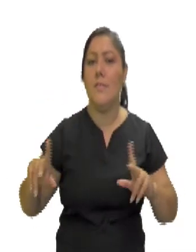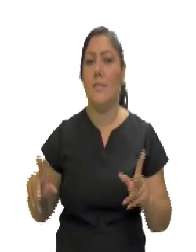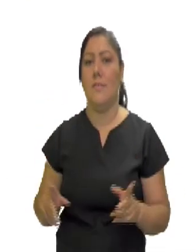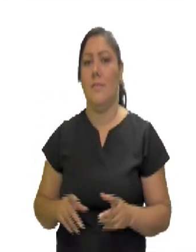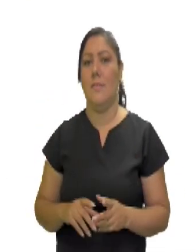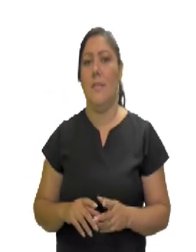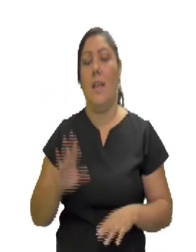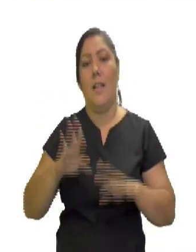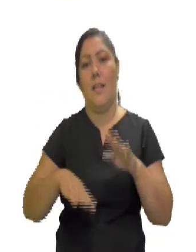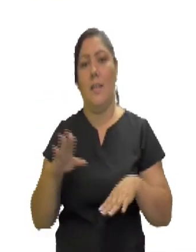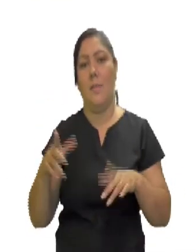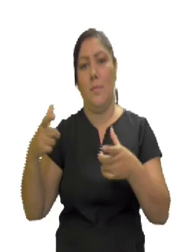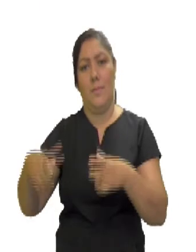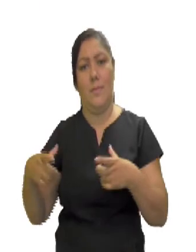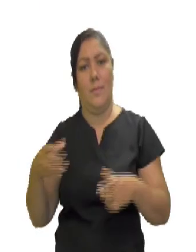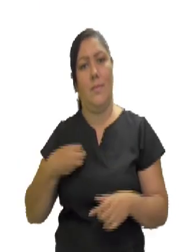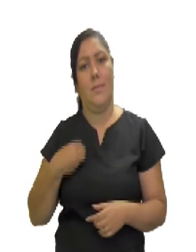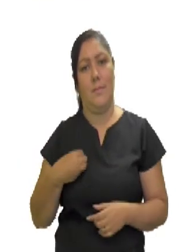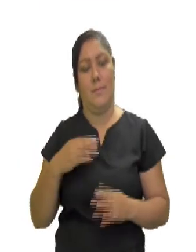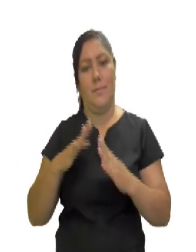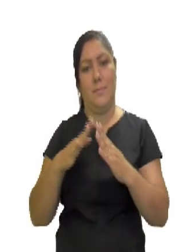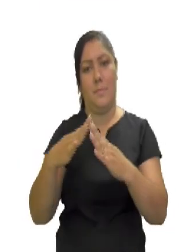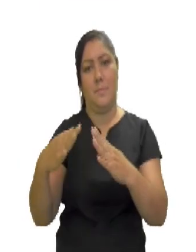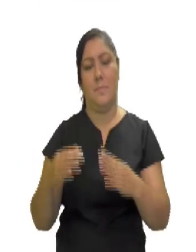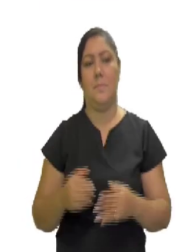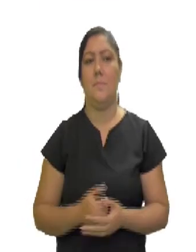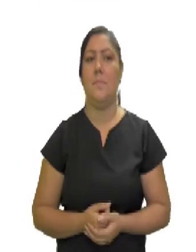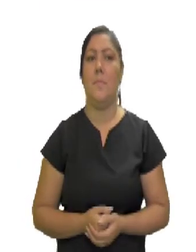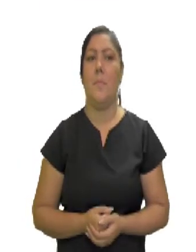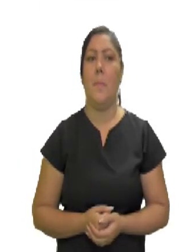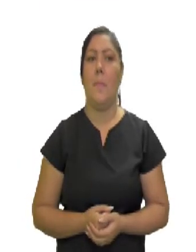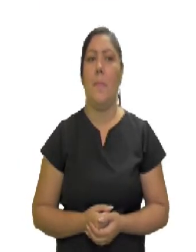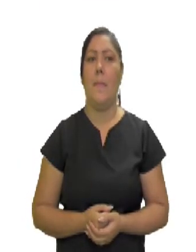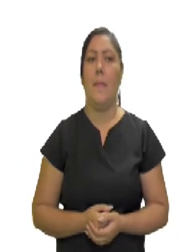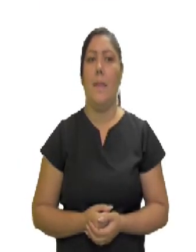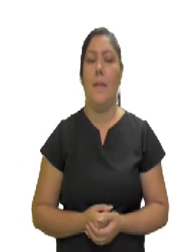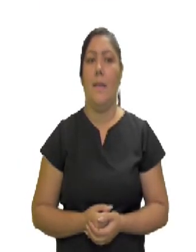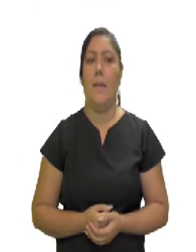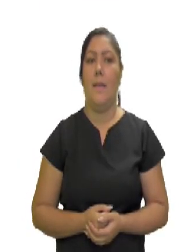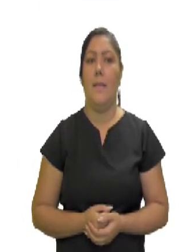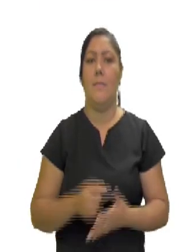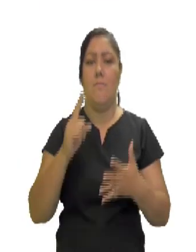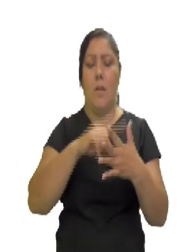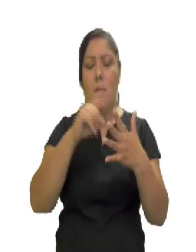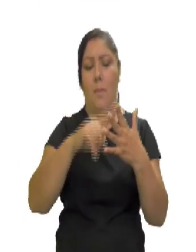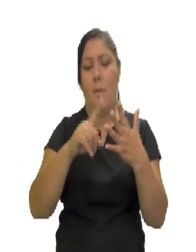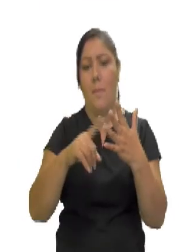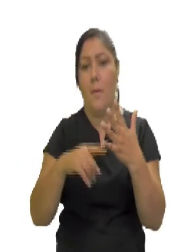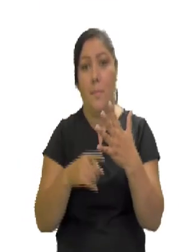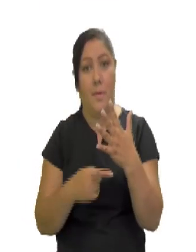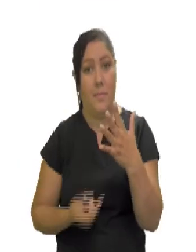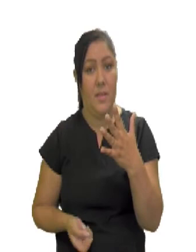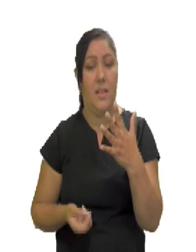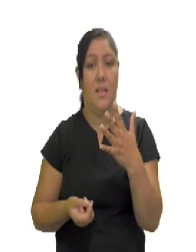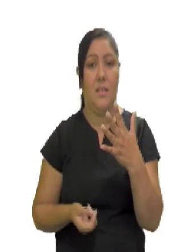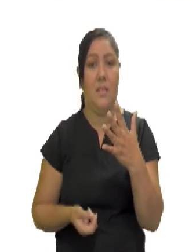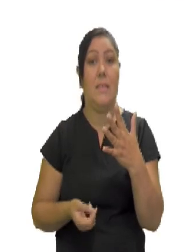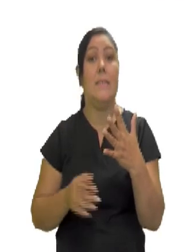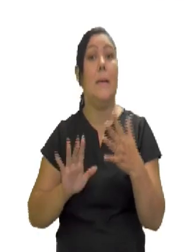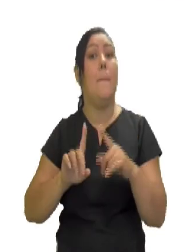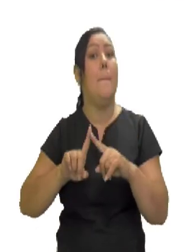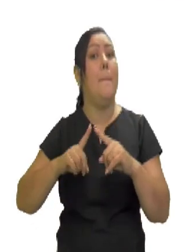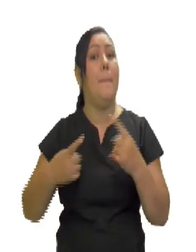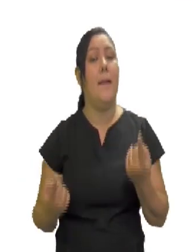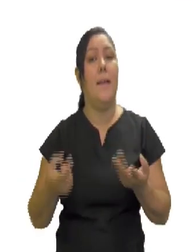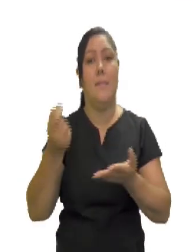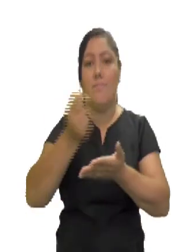vive. Apesar dessa variedade, o escrever tem que ser